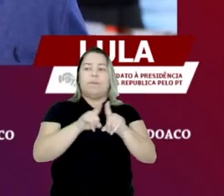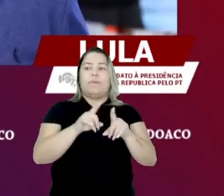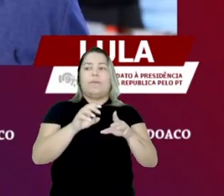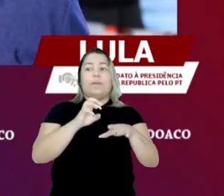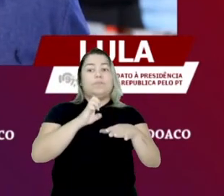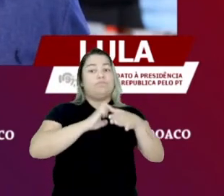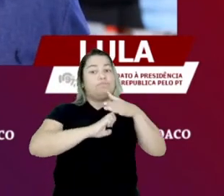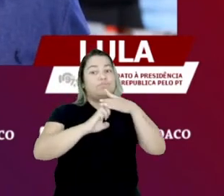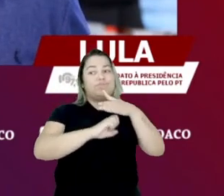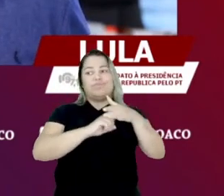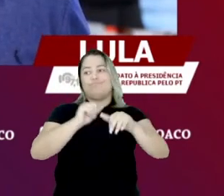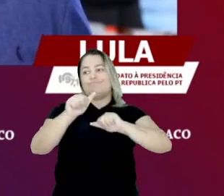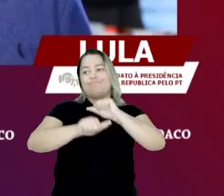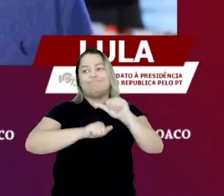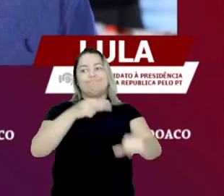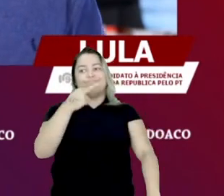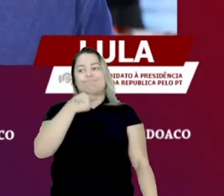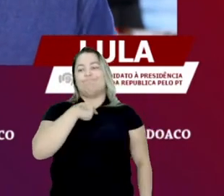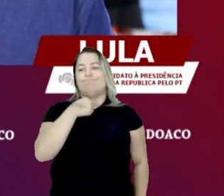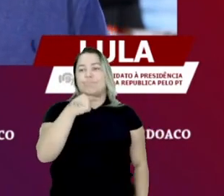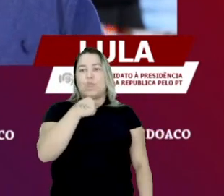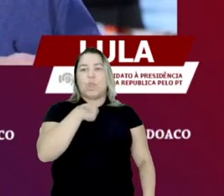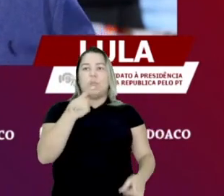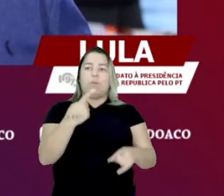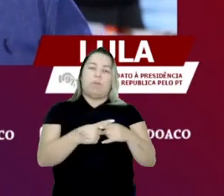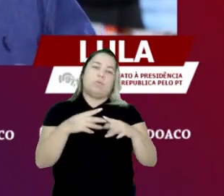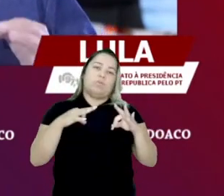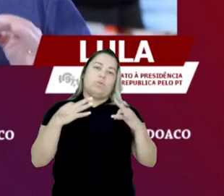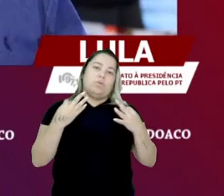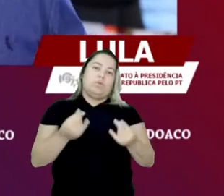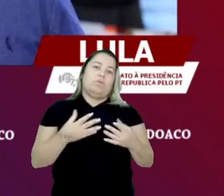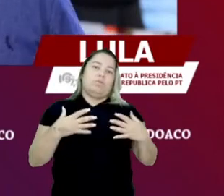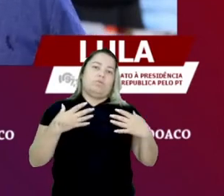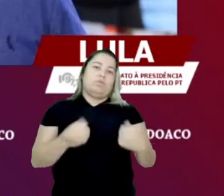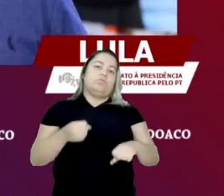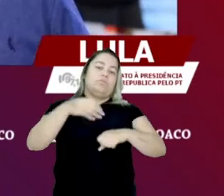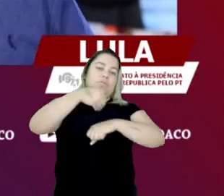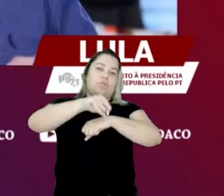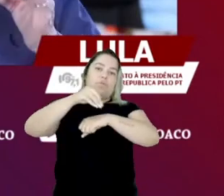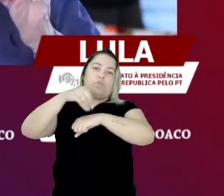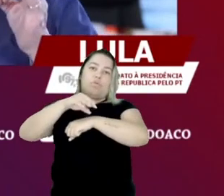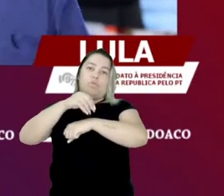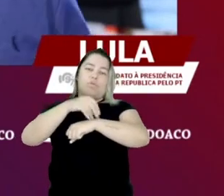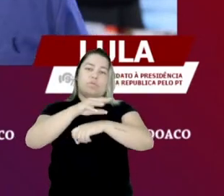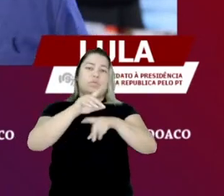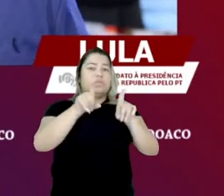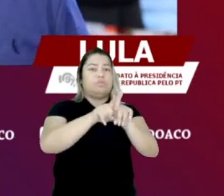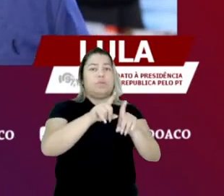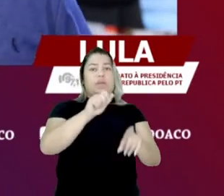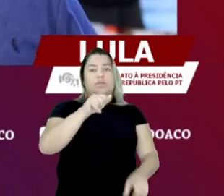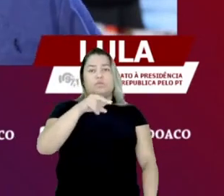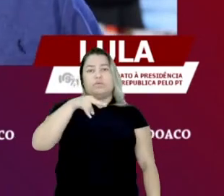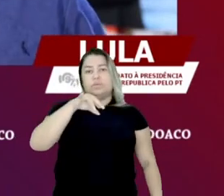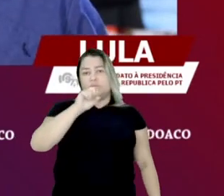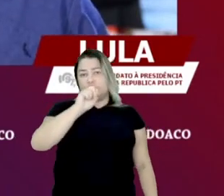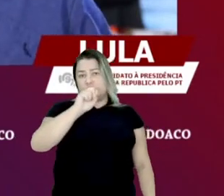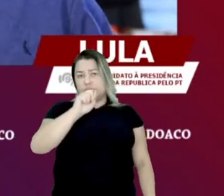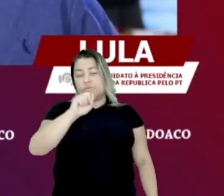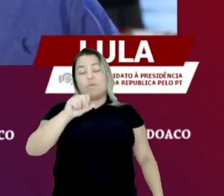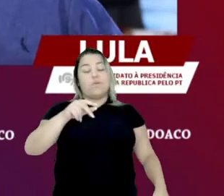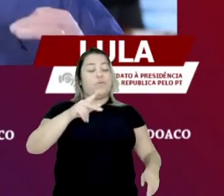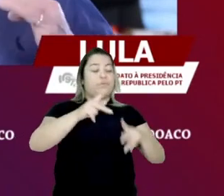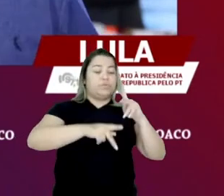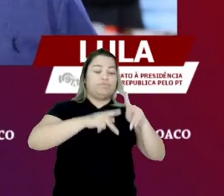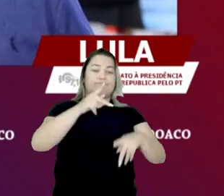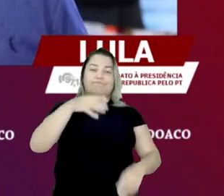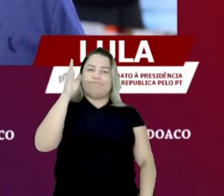que paga o pato. Então é o seguinte, nós não temos governo no Brasil. Nós temos um fanfarrão, nós temos uma pessoa que fala